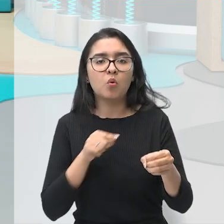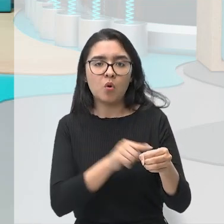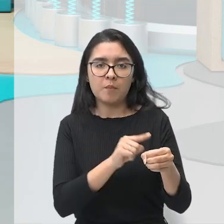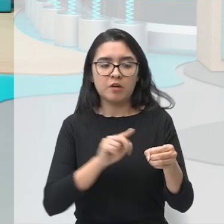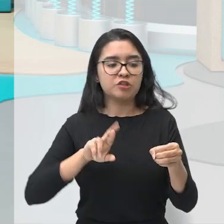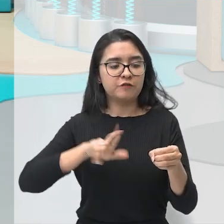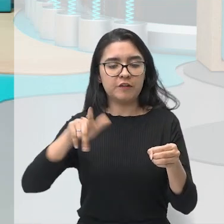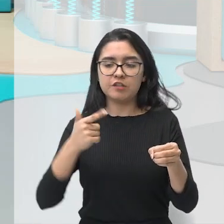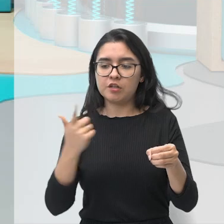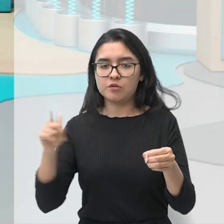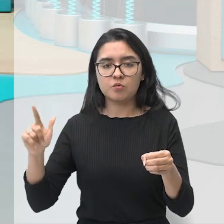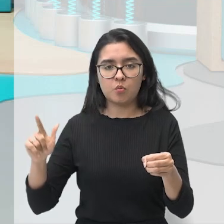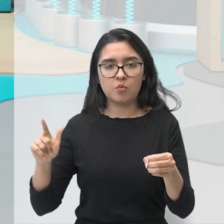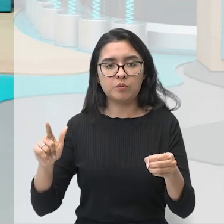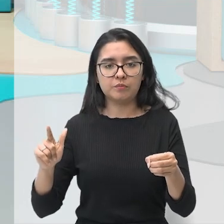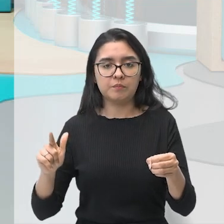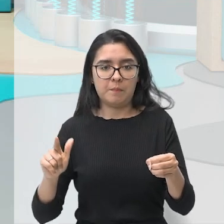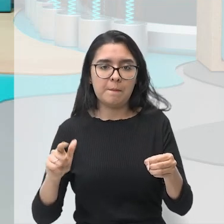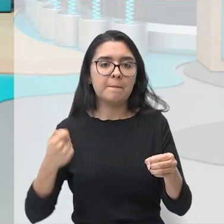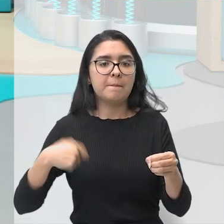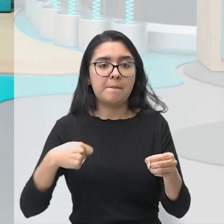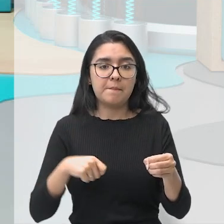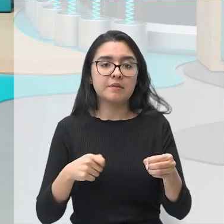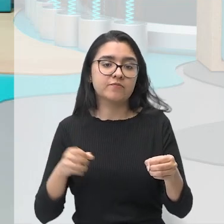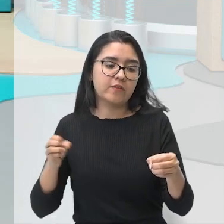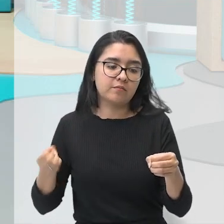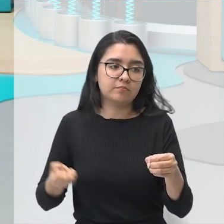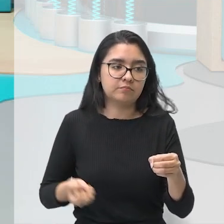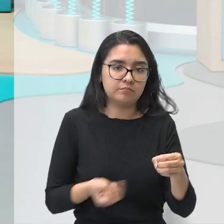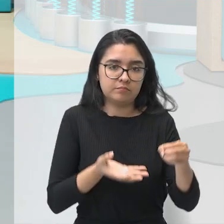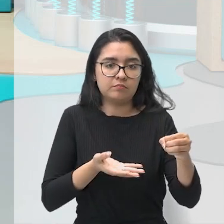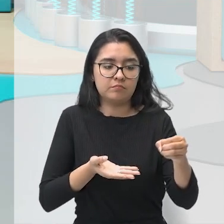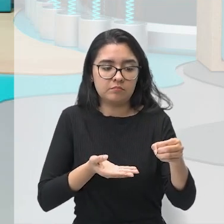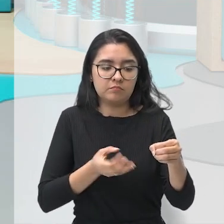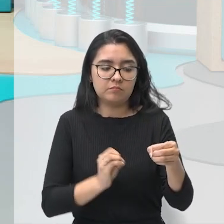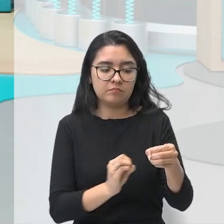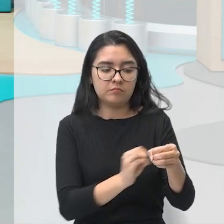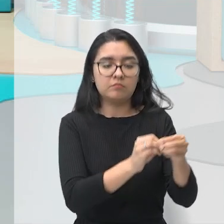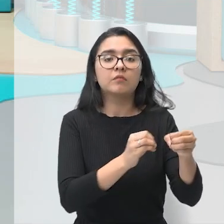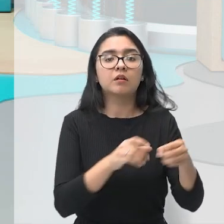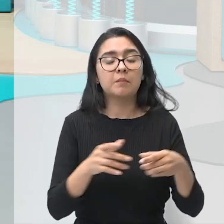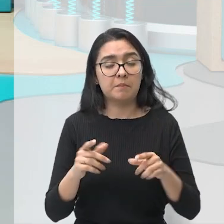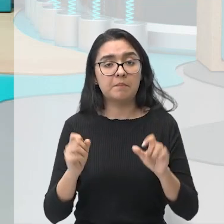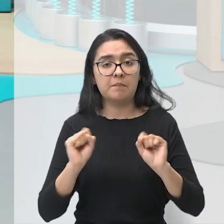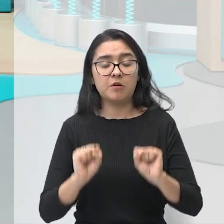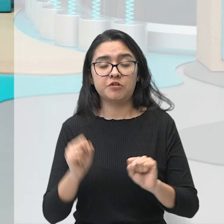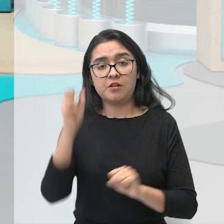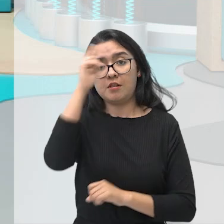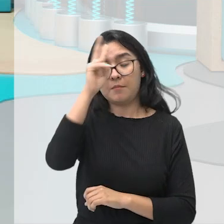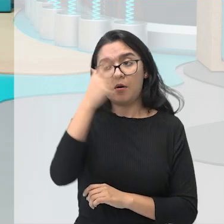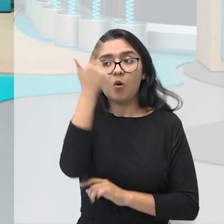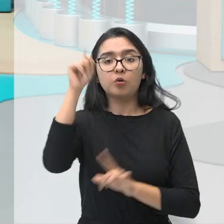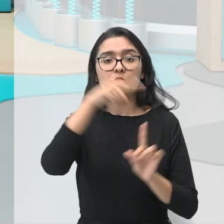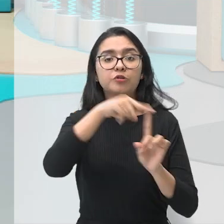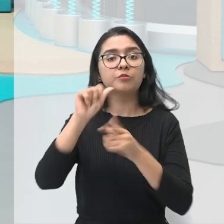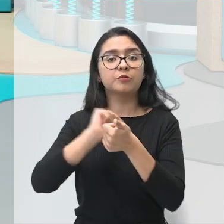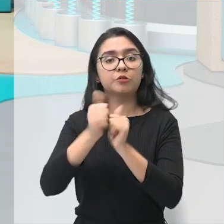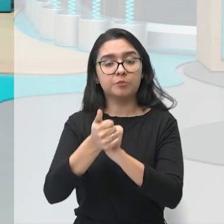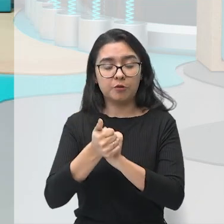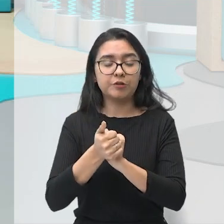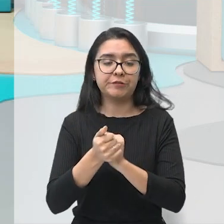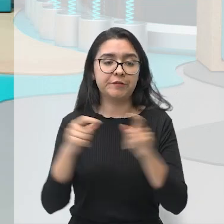O objetivo é fazer a sua chegar bem próximo dela. E aí vocês podem lembrar de outras modalidades também praticadas nesse